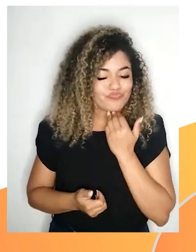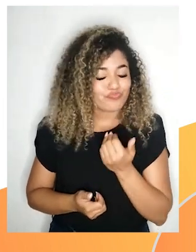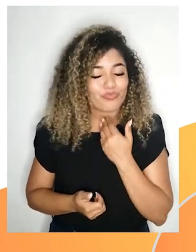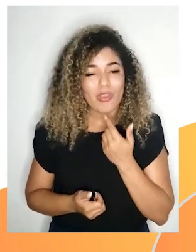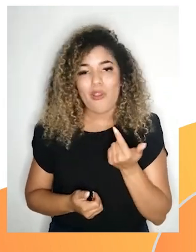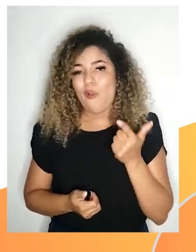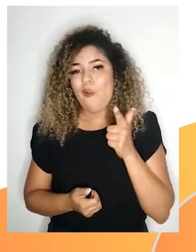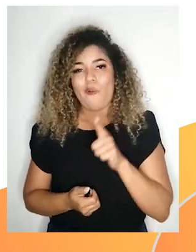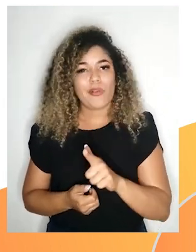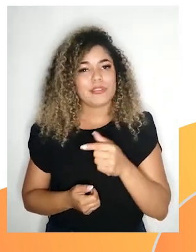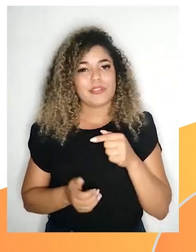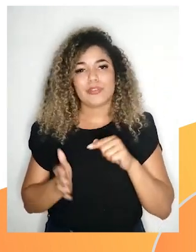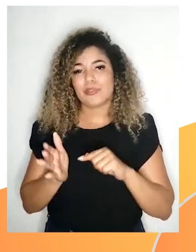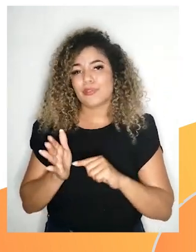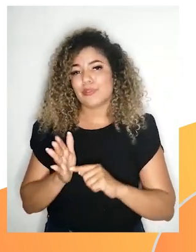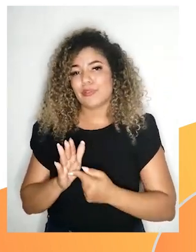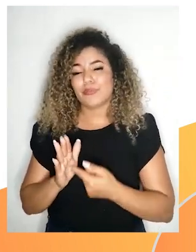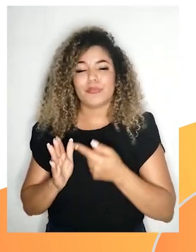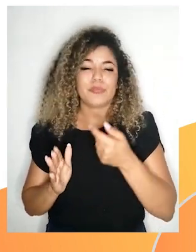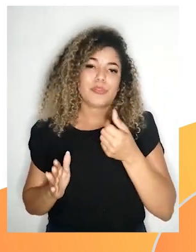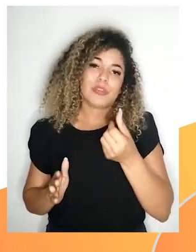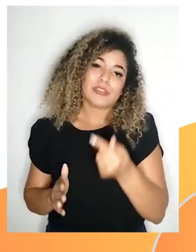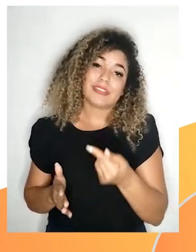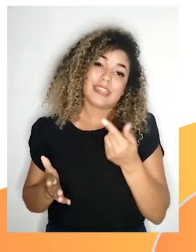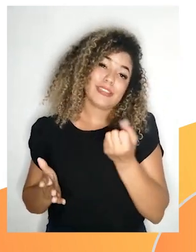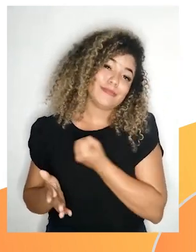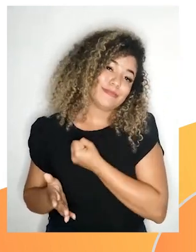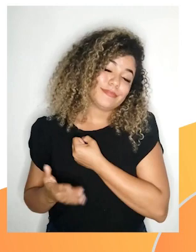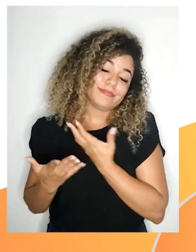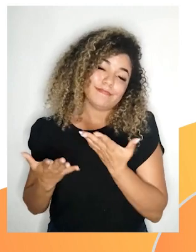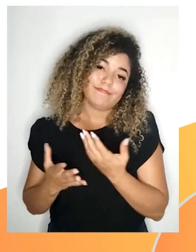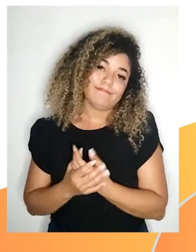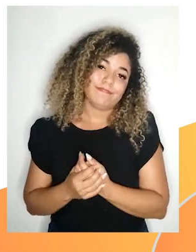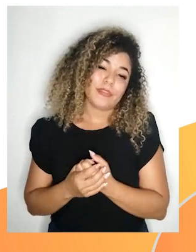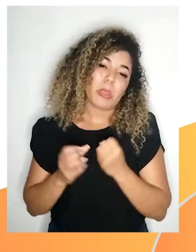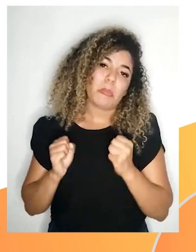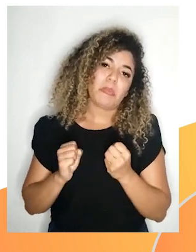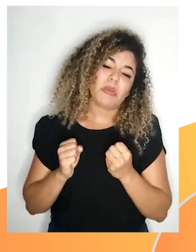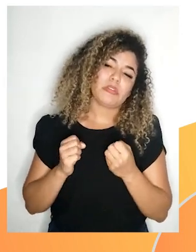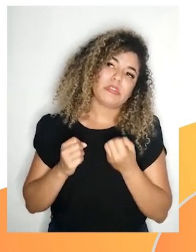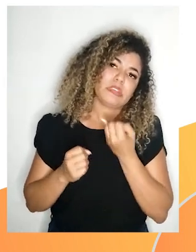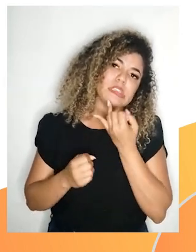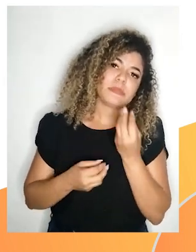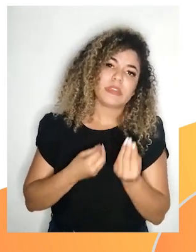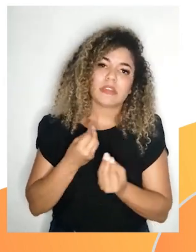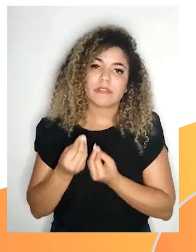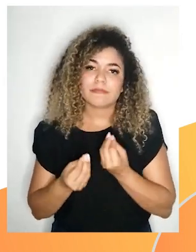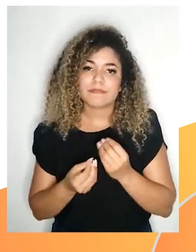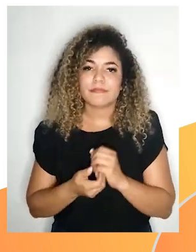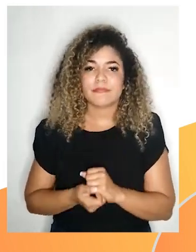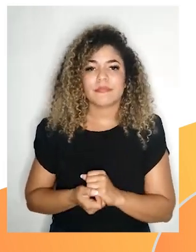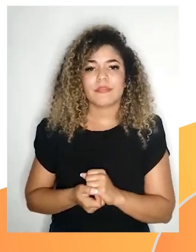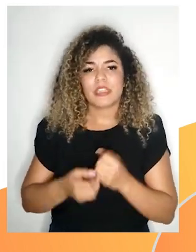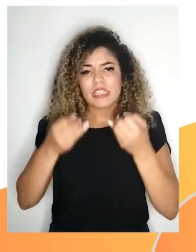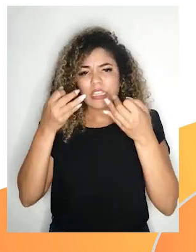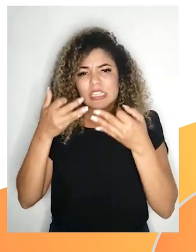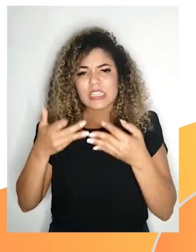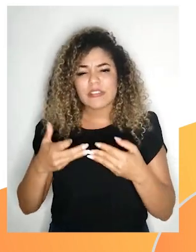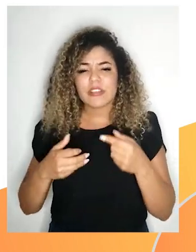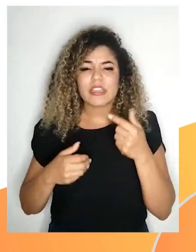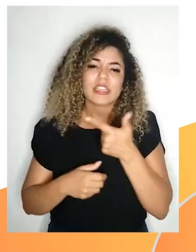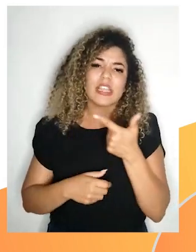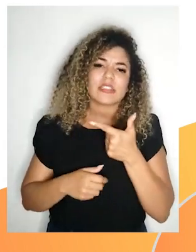um número 7, que seria o valor que a gente estava precisando. Então, como que a gente poderia justificar melhor? Escrevendo que na